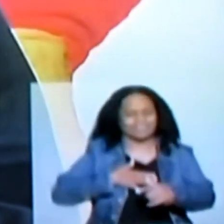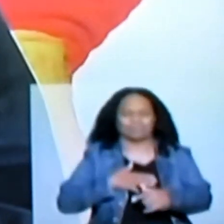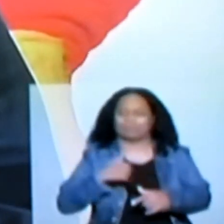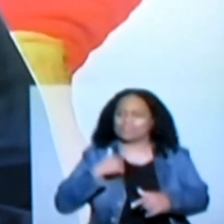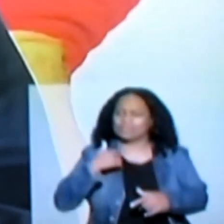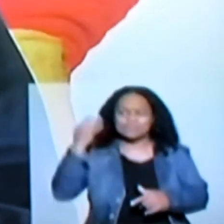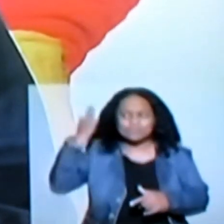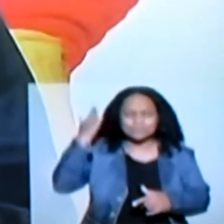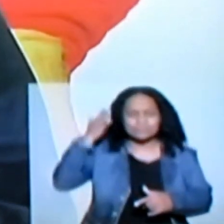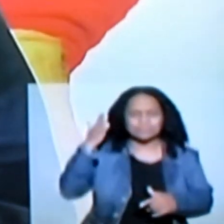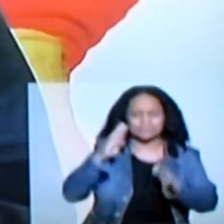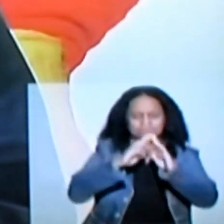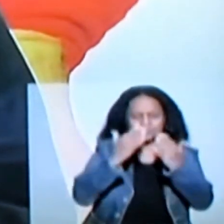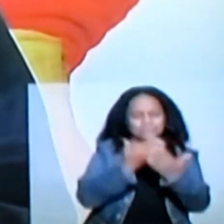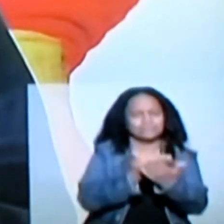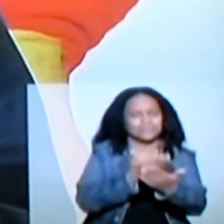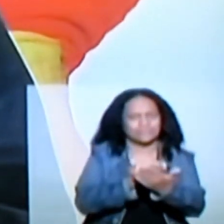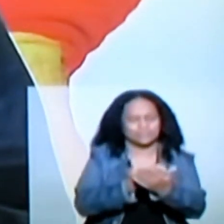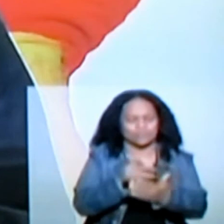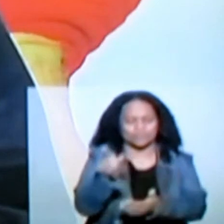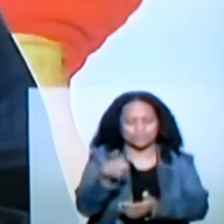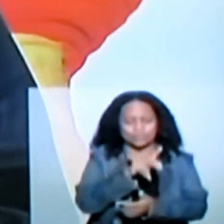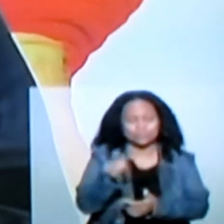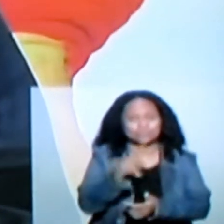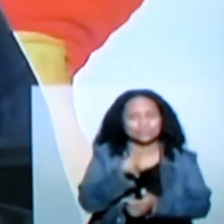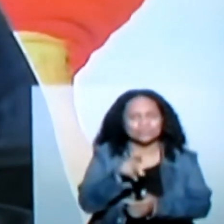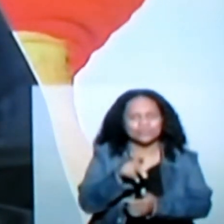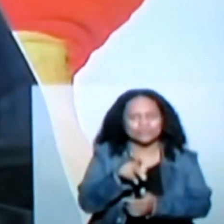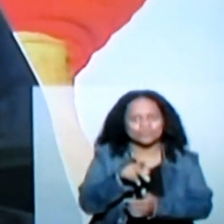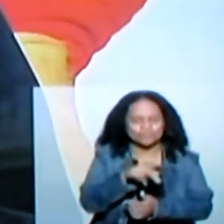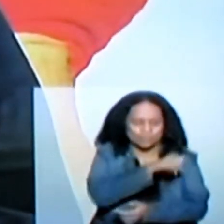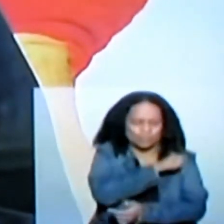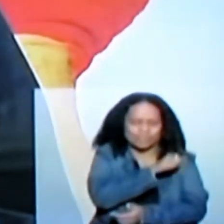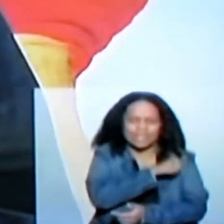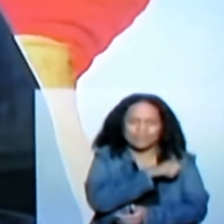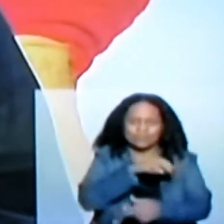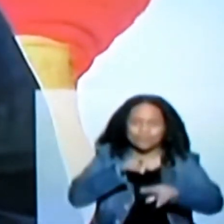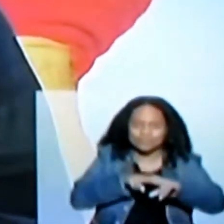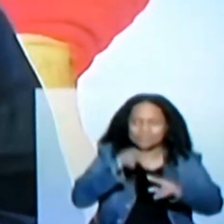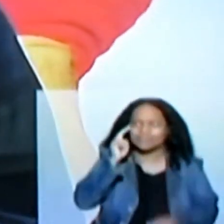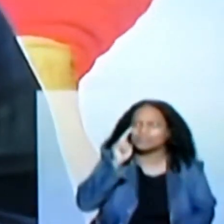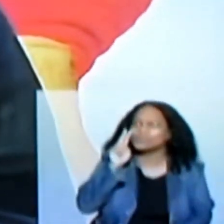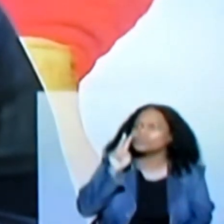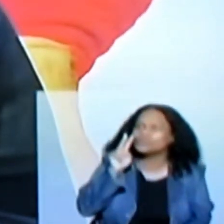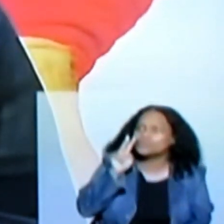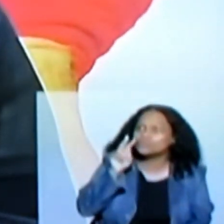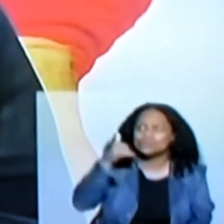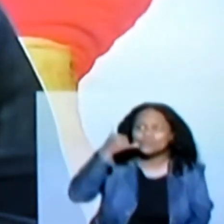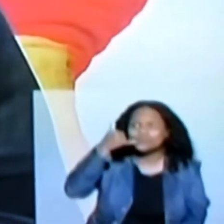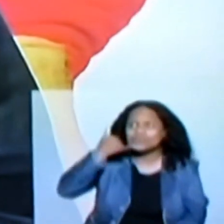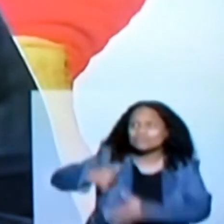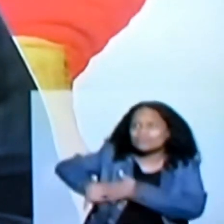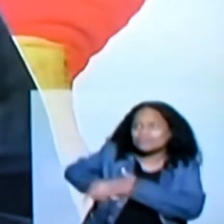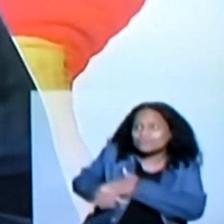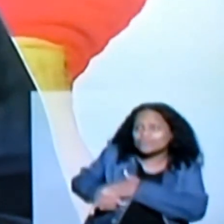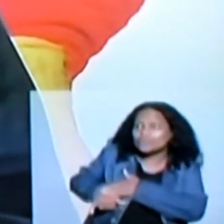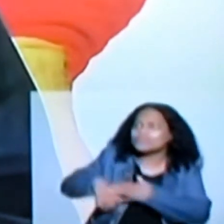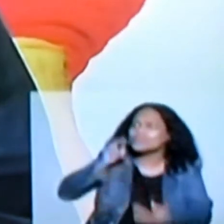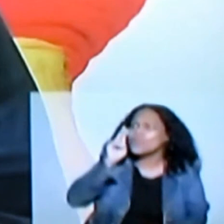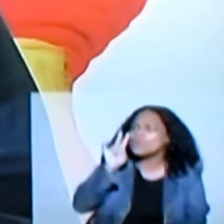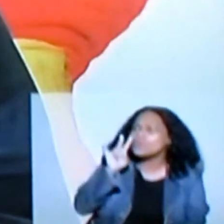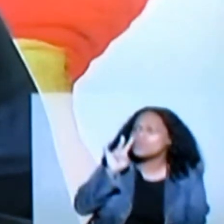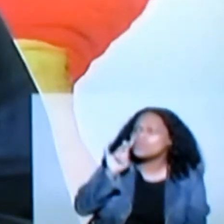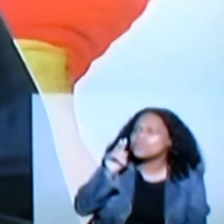faço muita palestra em escola, e quando eu vou nas escolas, as professores falam, nossa, mas como é que isso aconteceu? Eles não pegaram no celular durante uma